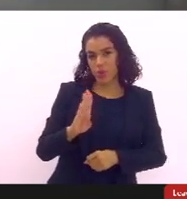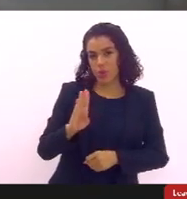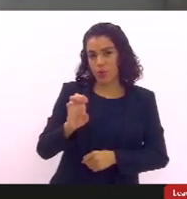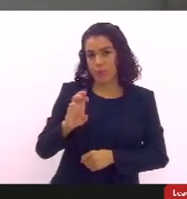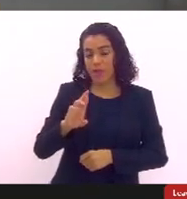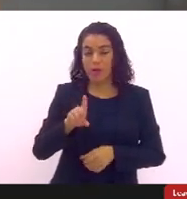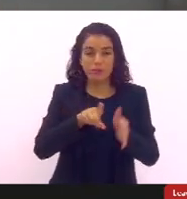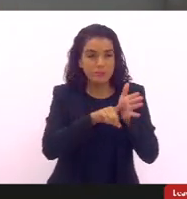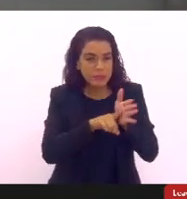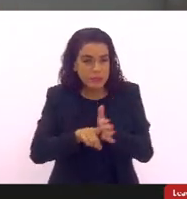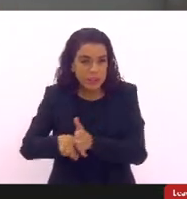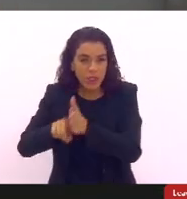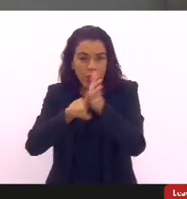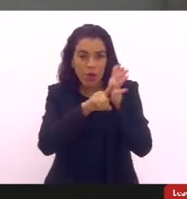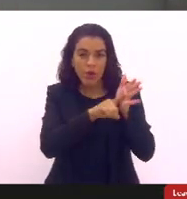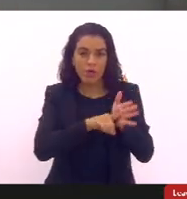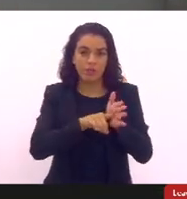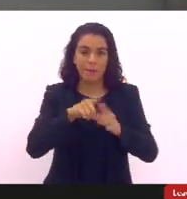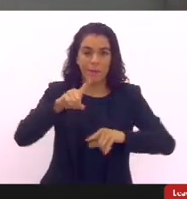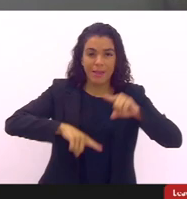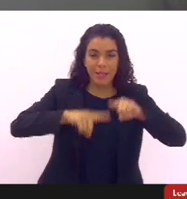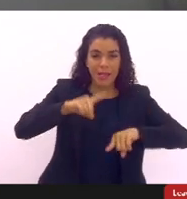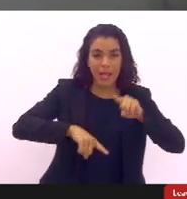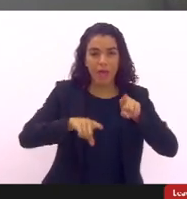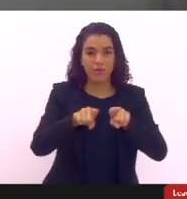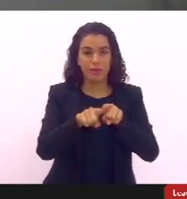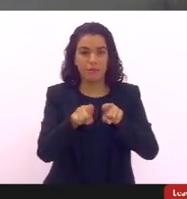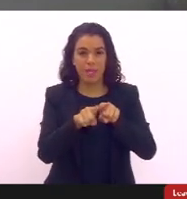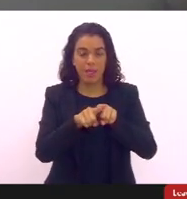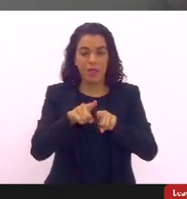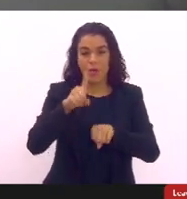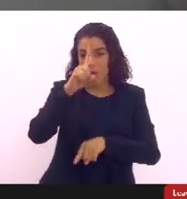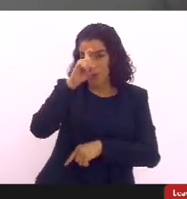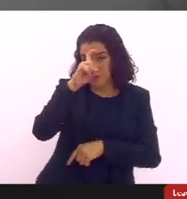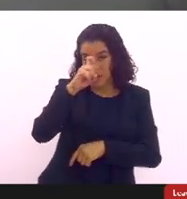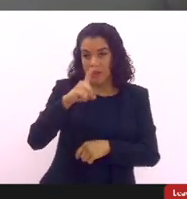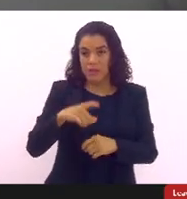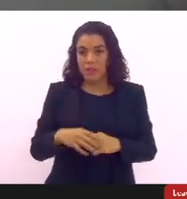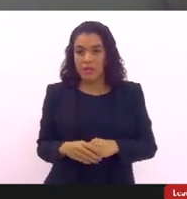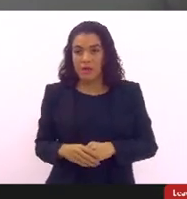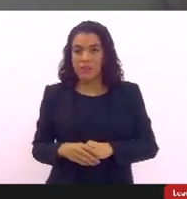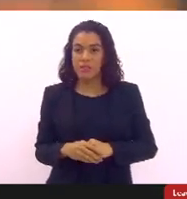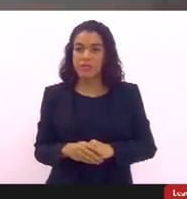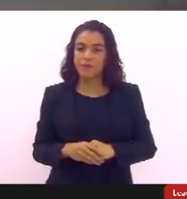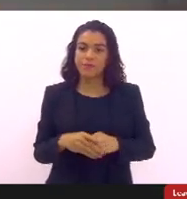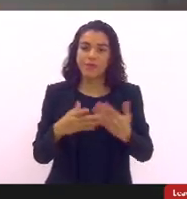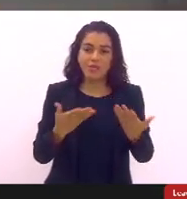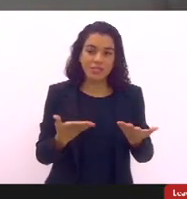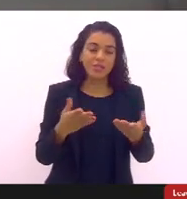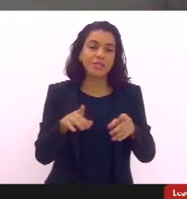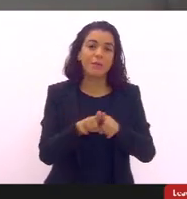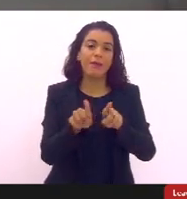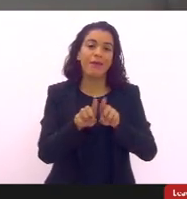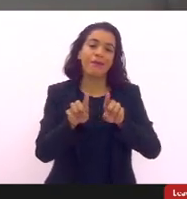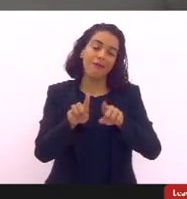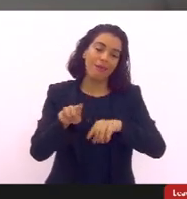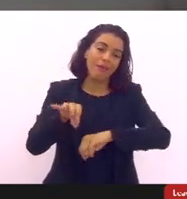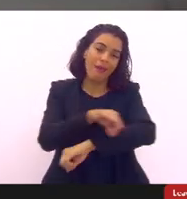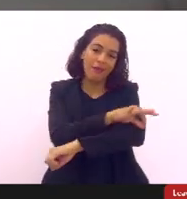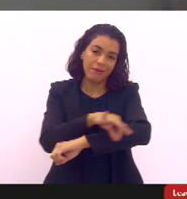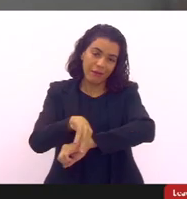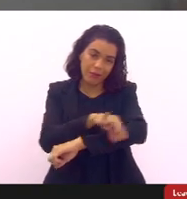o rastreamento, que inclua equipamento, que inclua o sanatório, enfim. É isso que eu queria falar. E a arquitetura, que